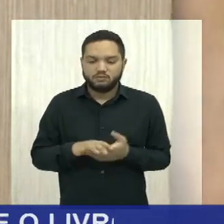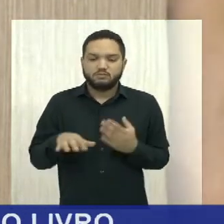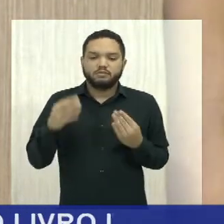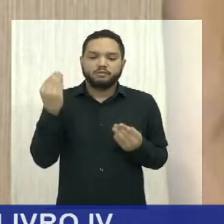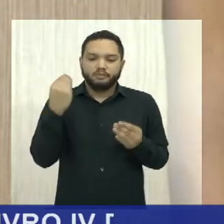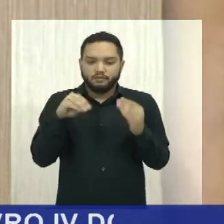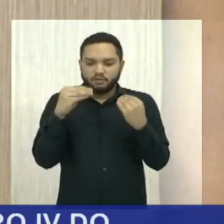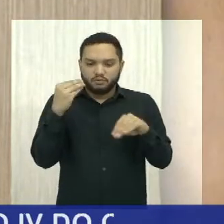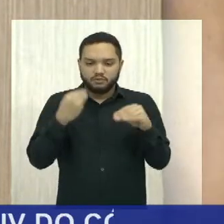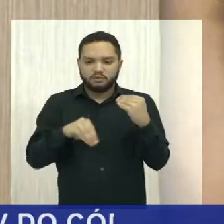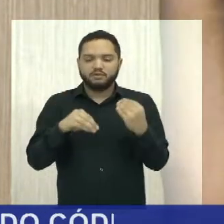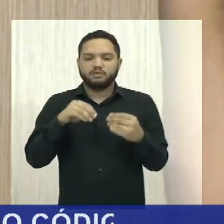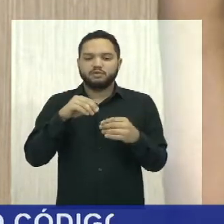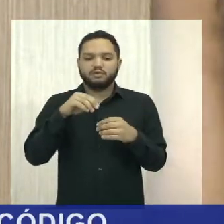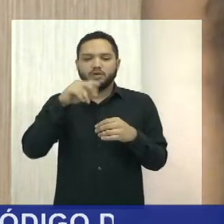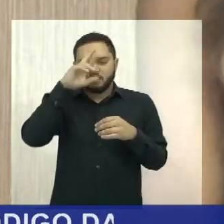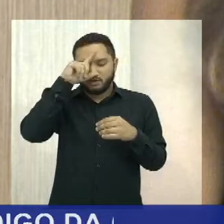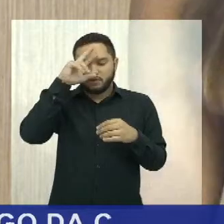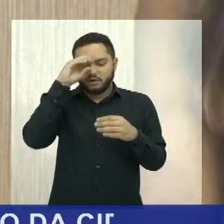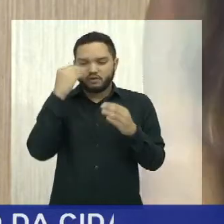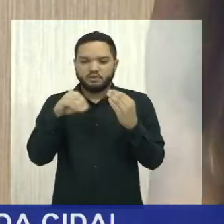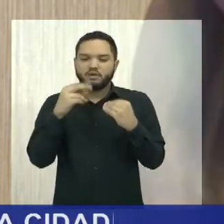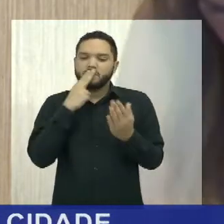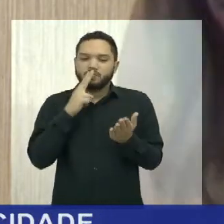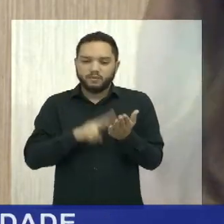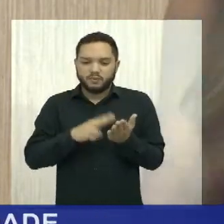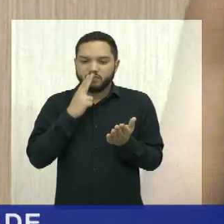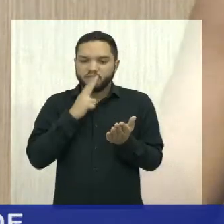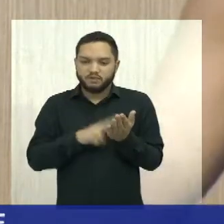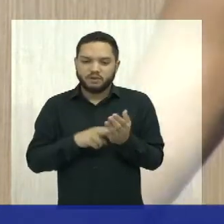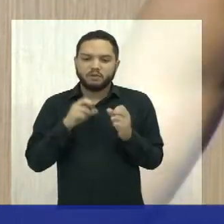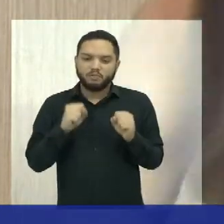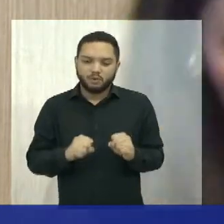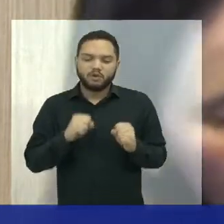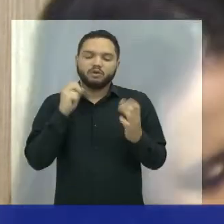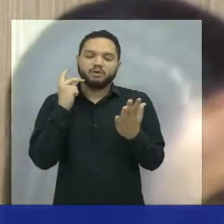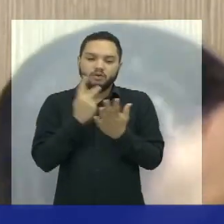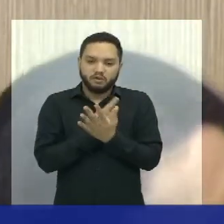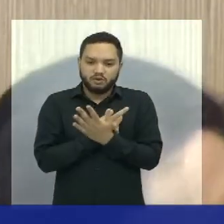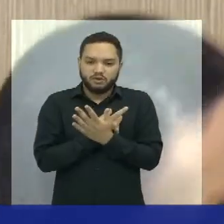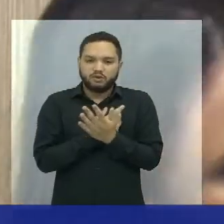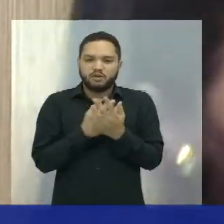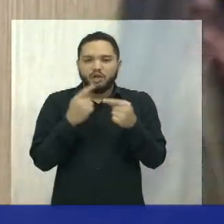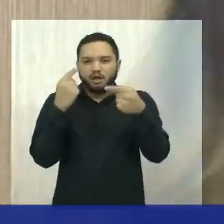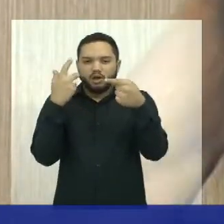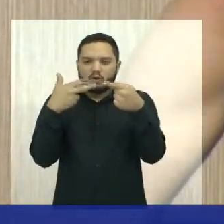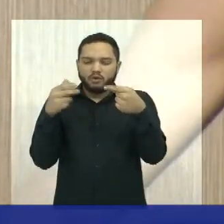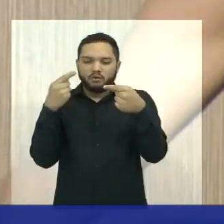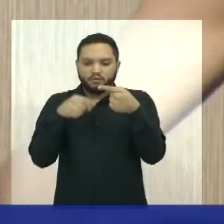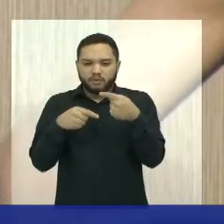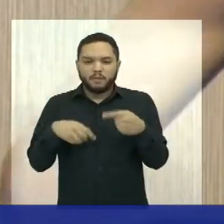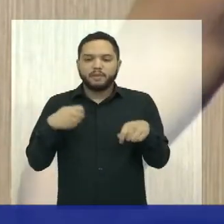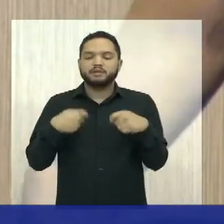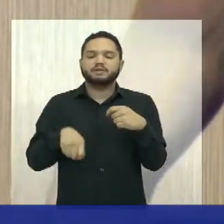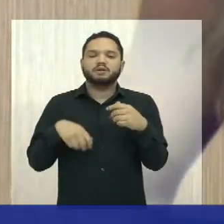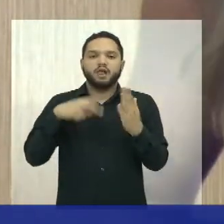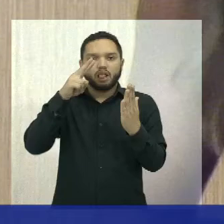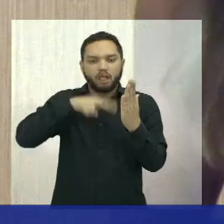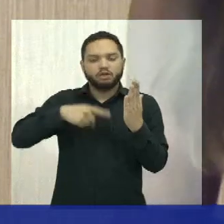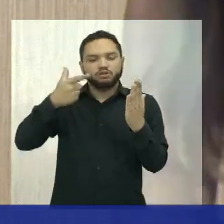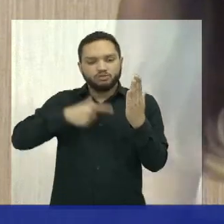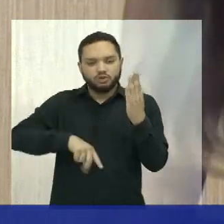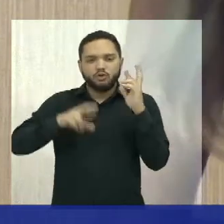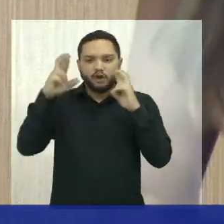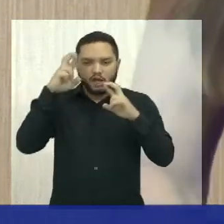acrescentando novas infrações, e pode haver essa pequena divergência. Então, é bom que a gente faça essa releitura